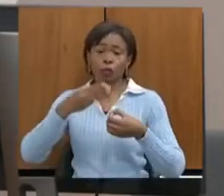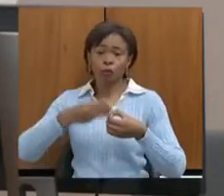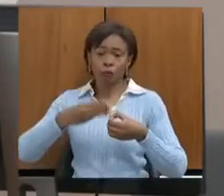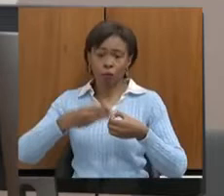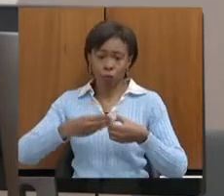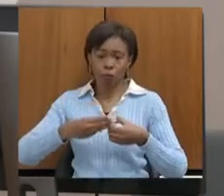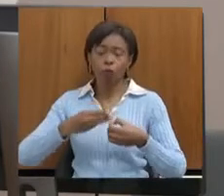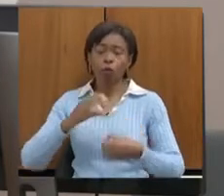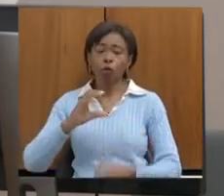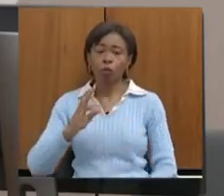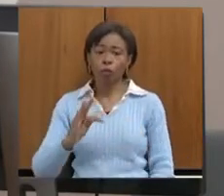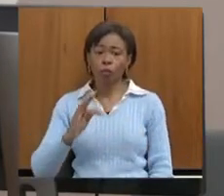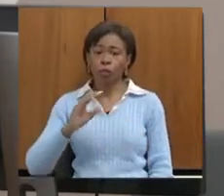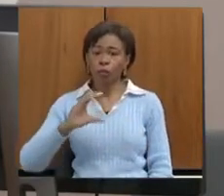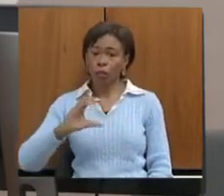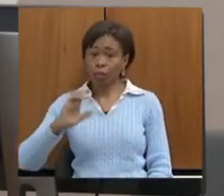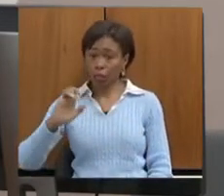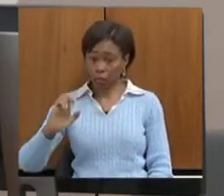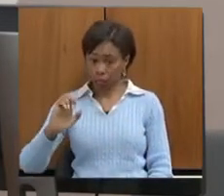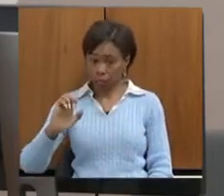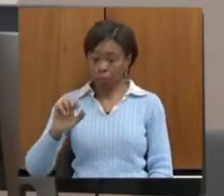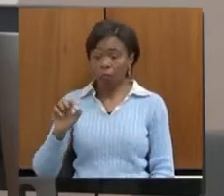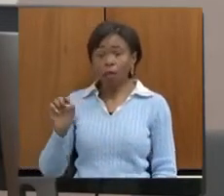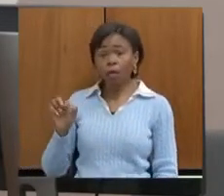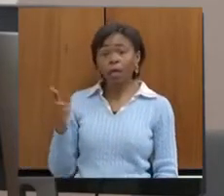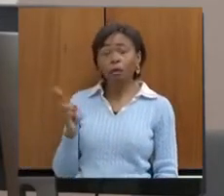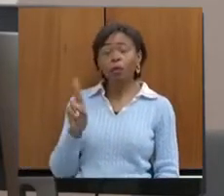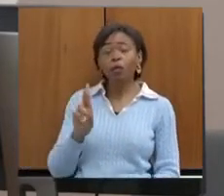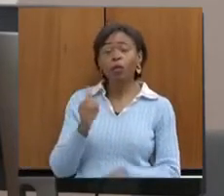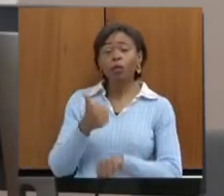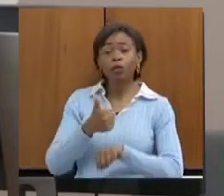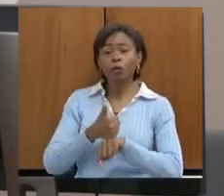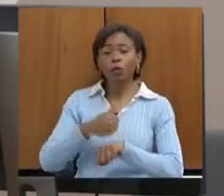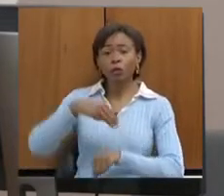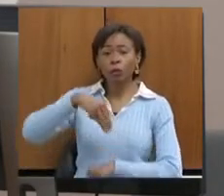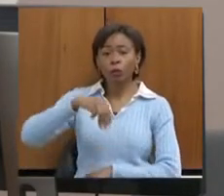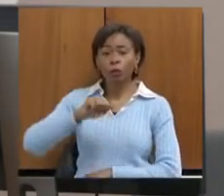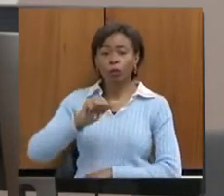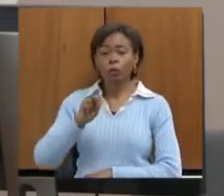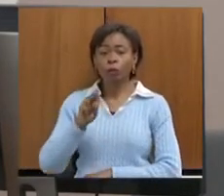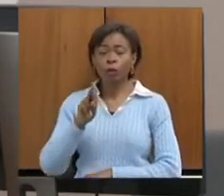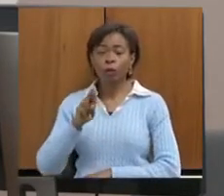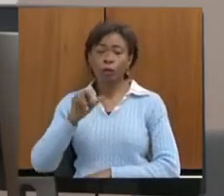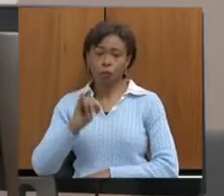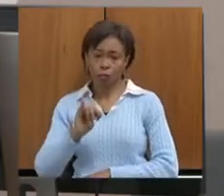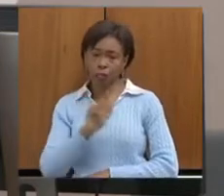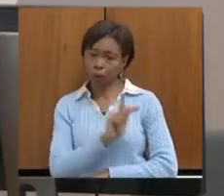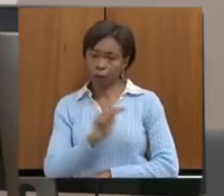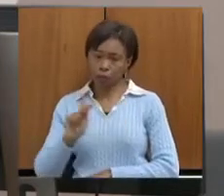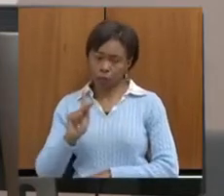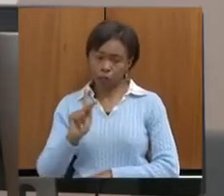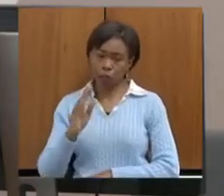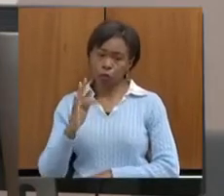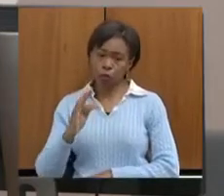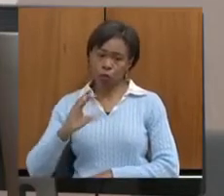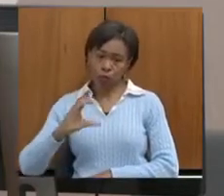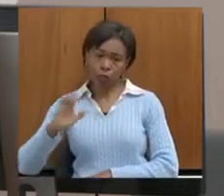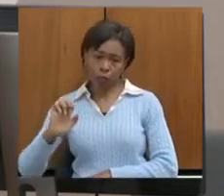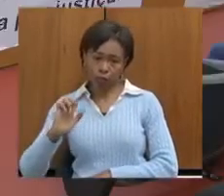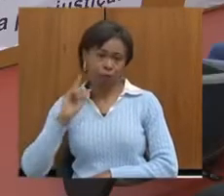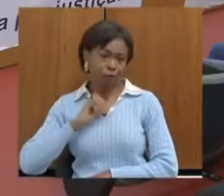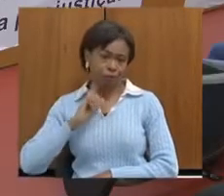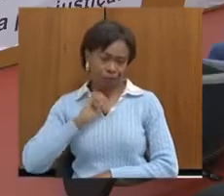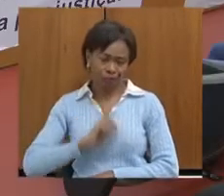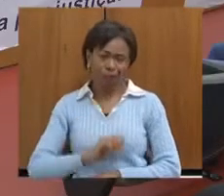Tribunal de Contas do Estado representando Mauri José Torres Duarte presidente do Tribunal de Contas do Estado de Minas